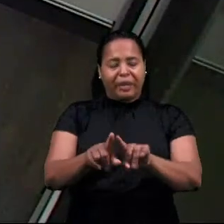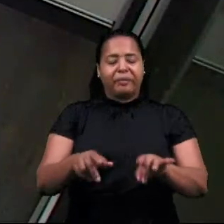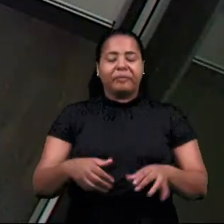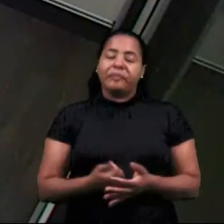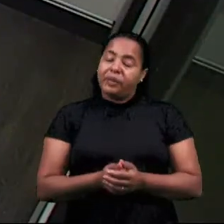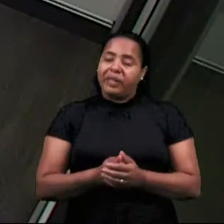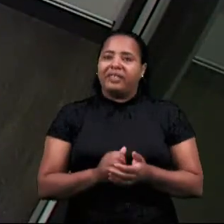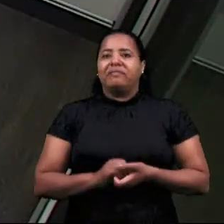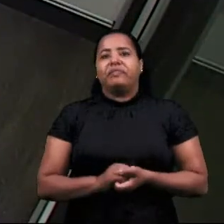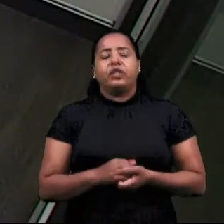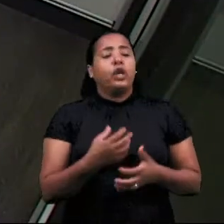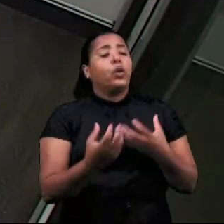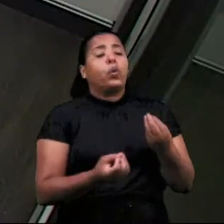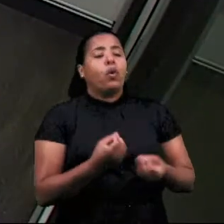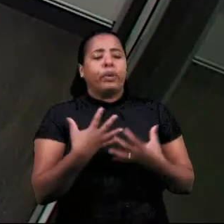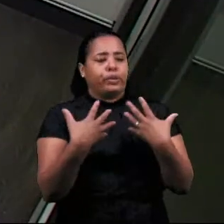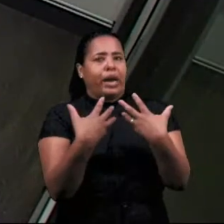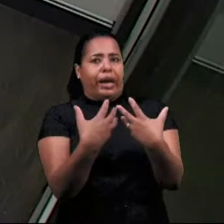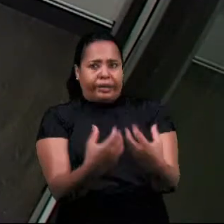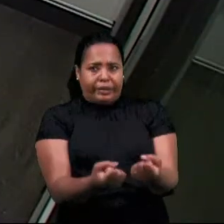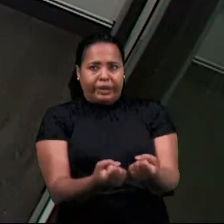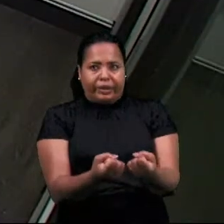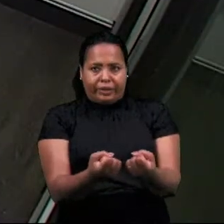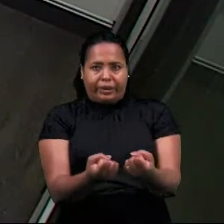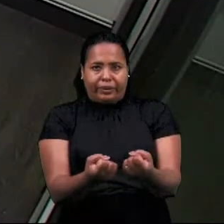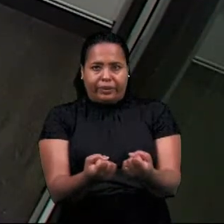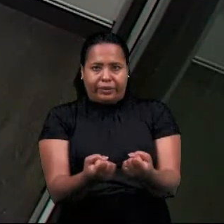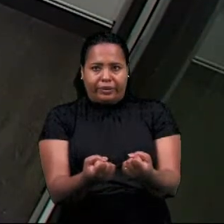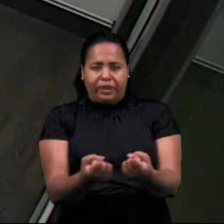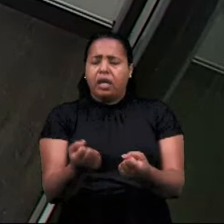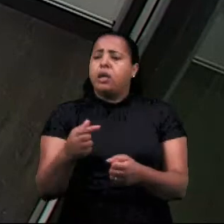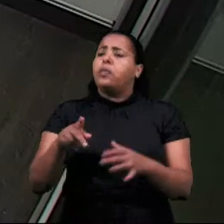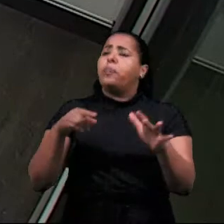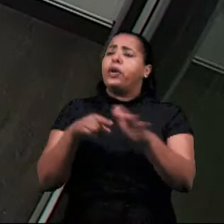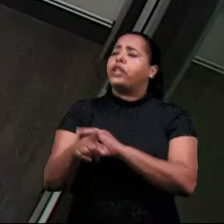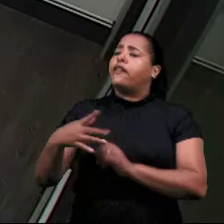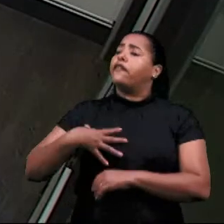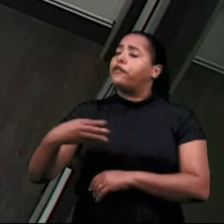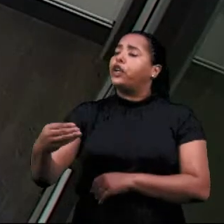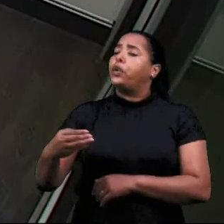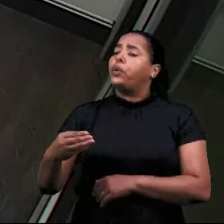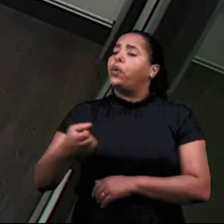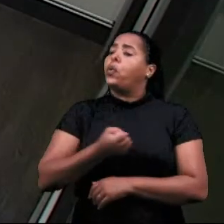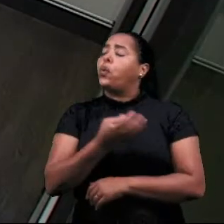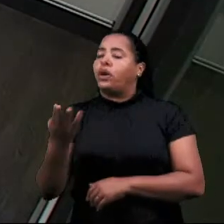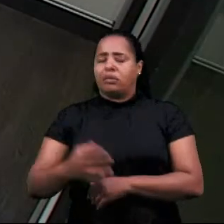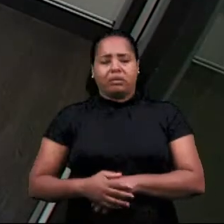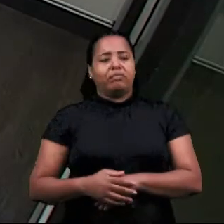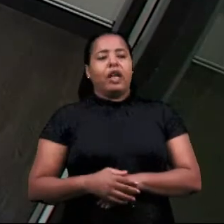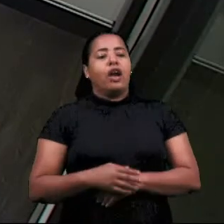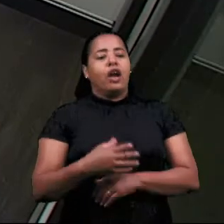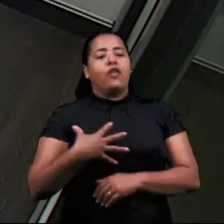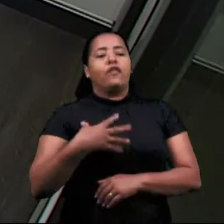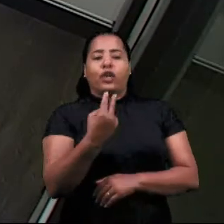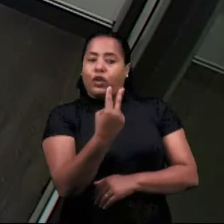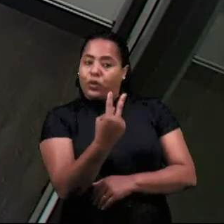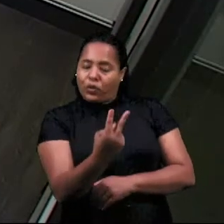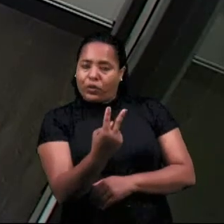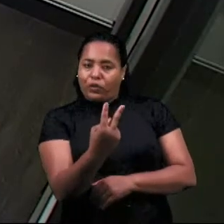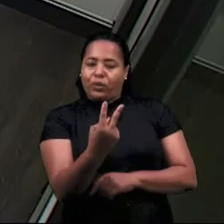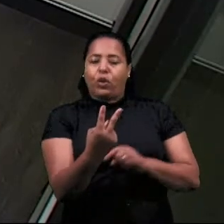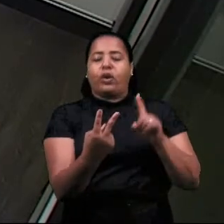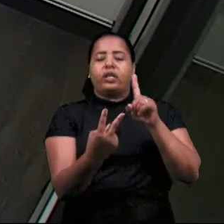como foi a conversão do senhor? Antes de falar da conversão, o senhor tem filho? Quantos filhos? Eu tenho dois filhos, uma moça